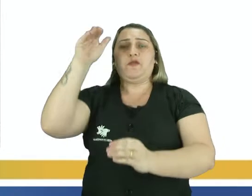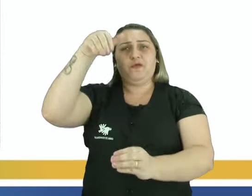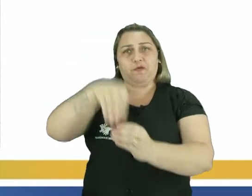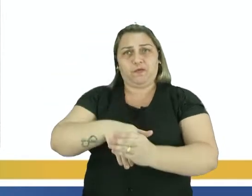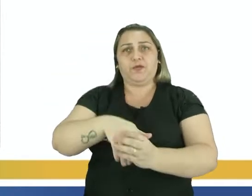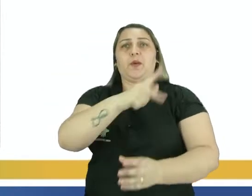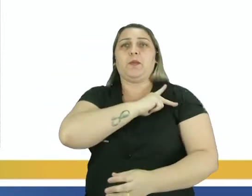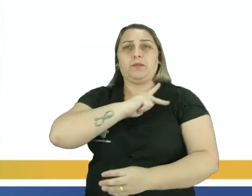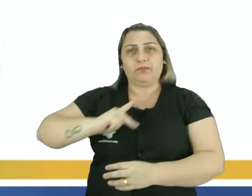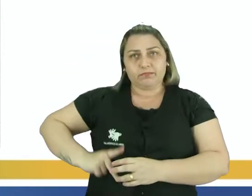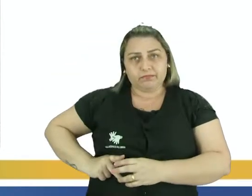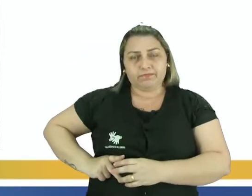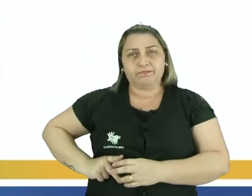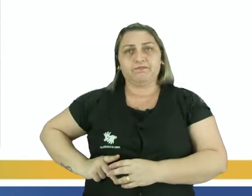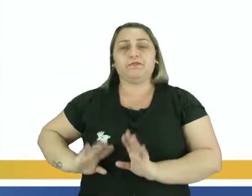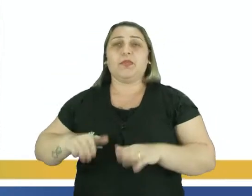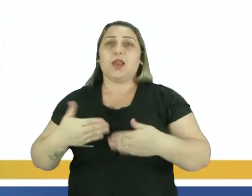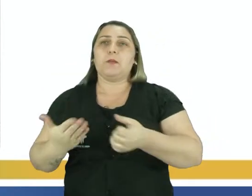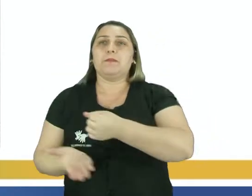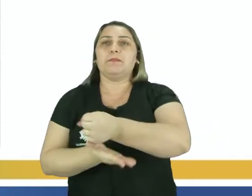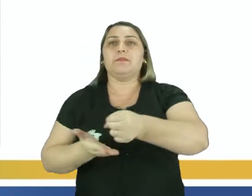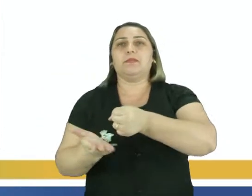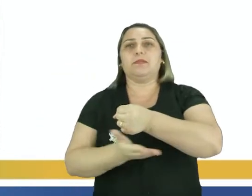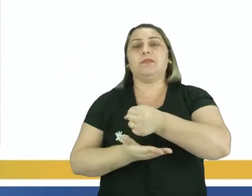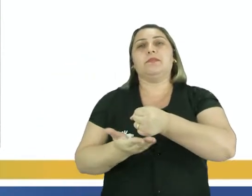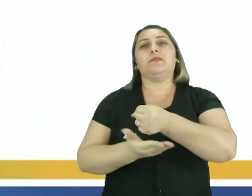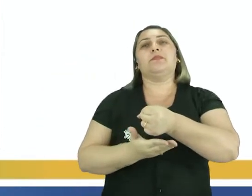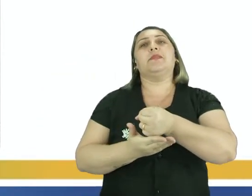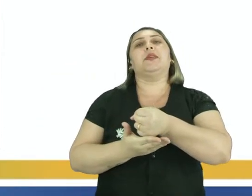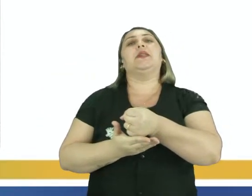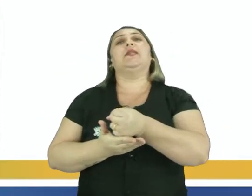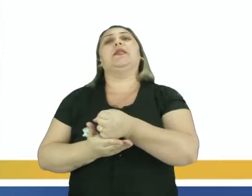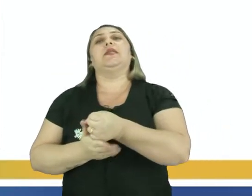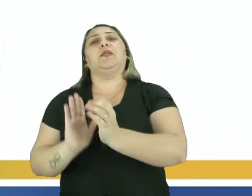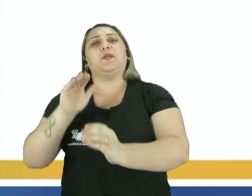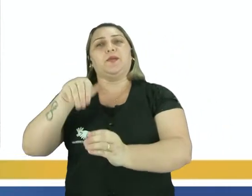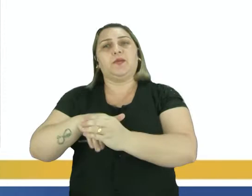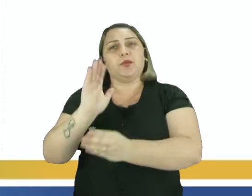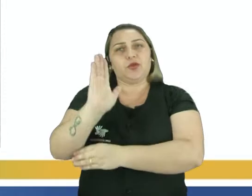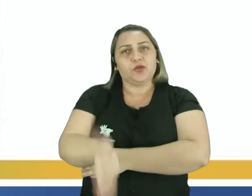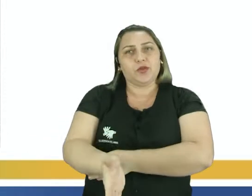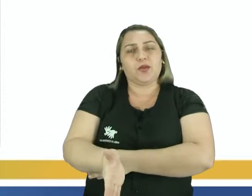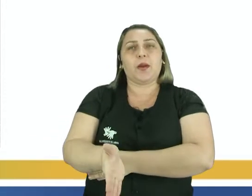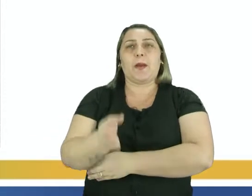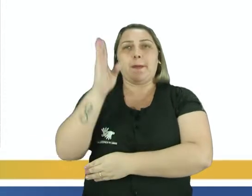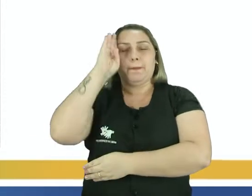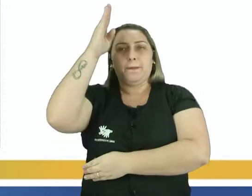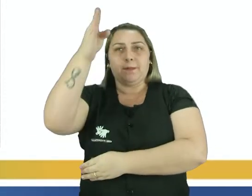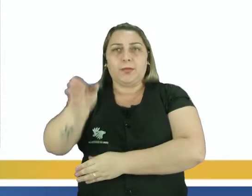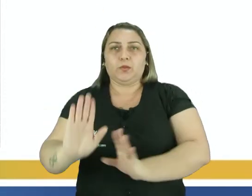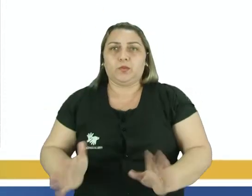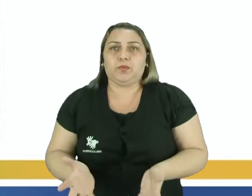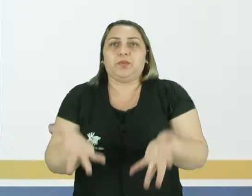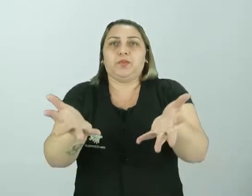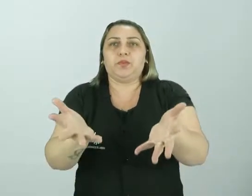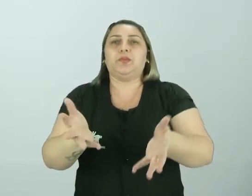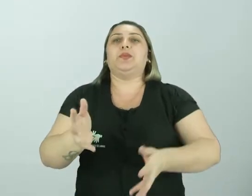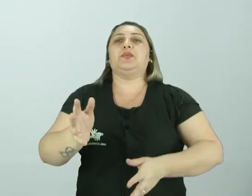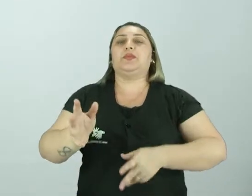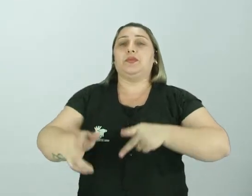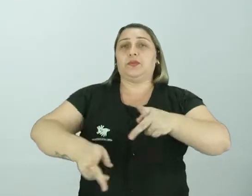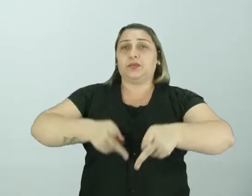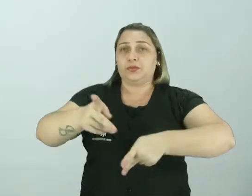votar para presidente". Então, basicamente, o movimento de Direta Já ele vai ser um dos principais impulsionamentos desse movimento